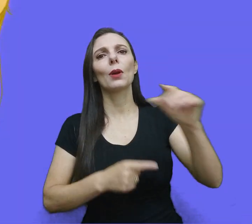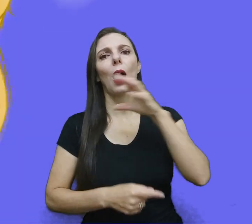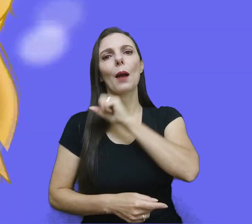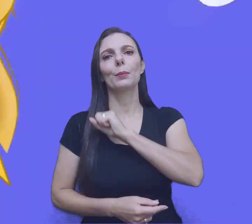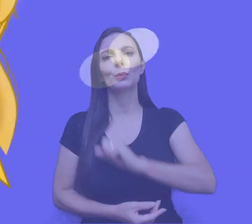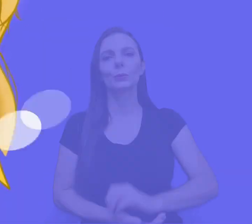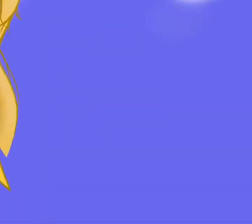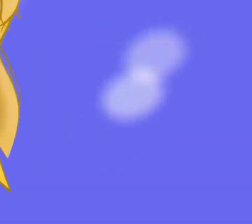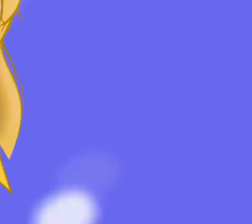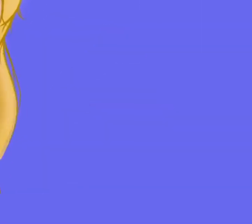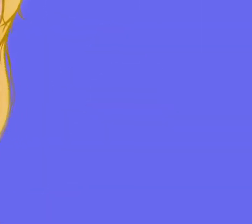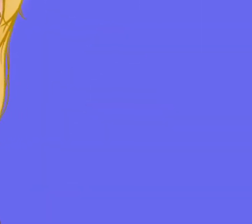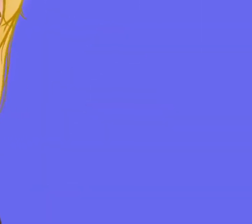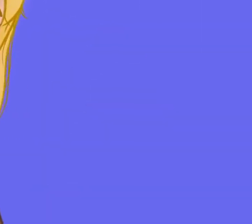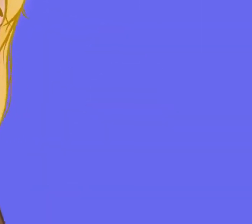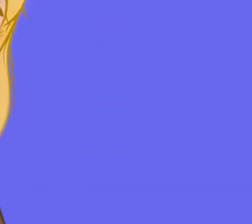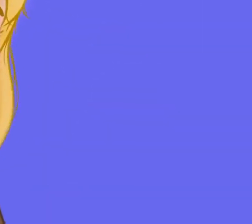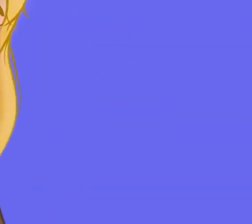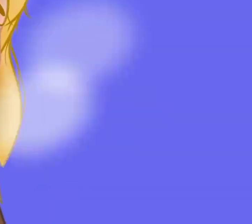rapidamente.